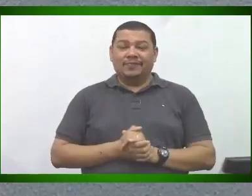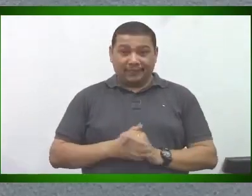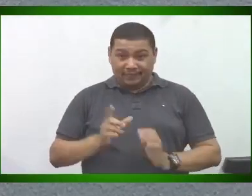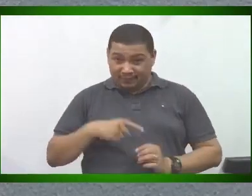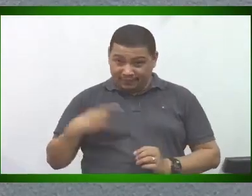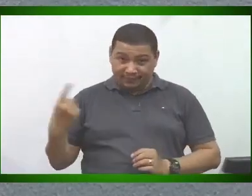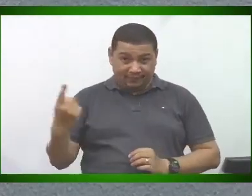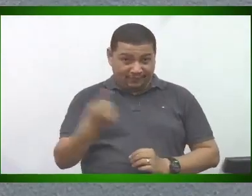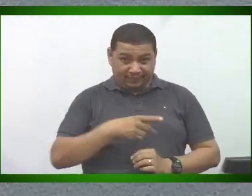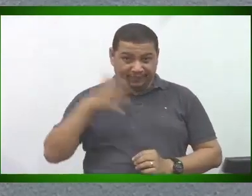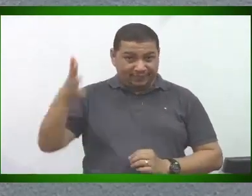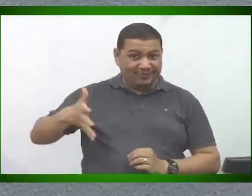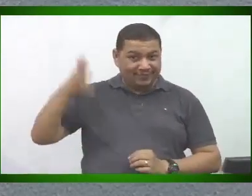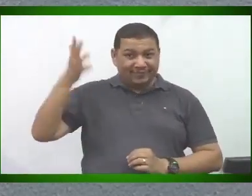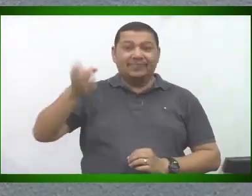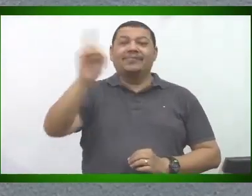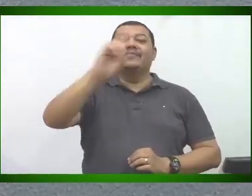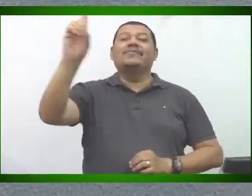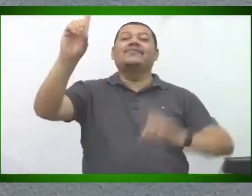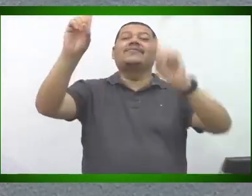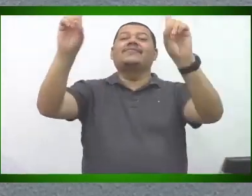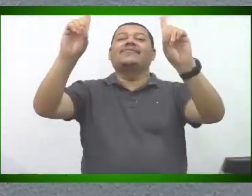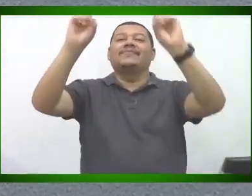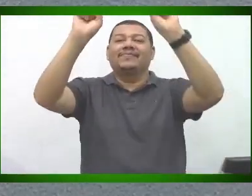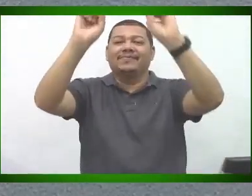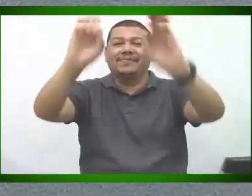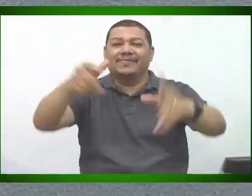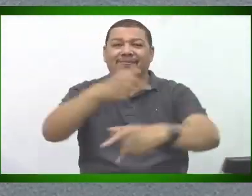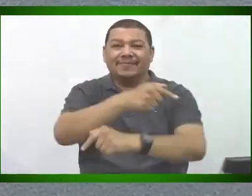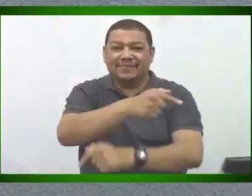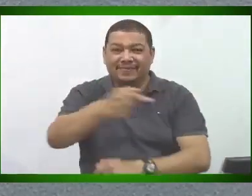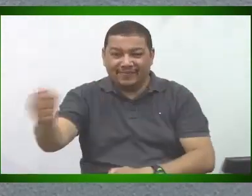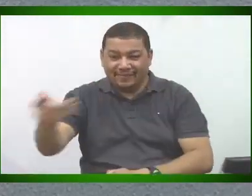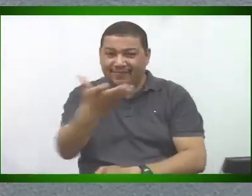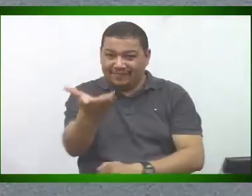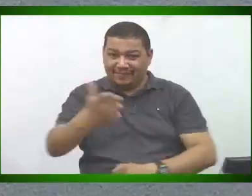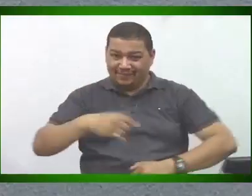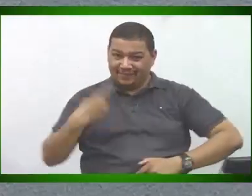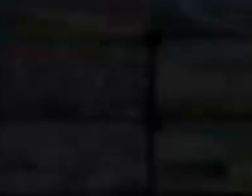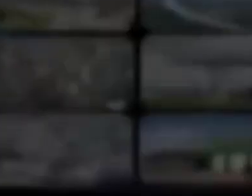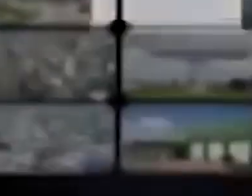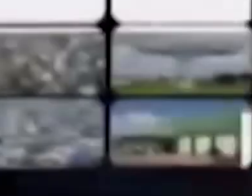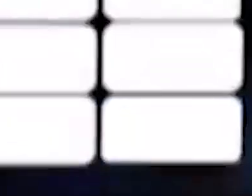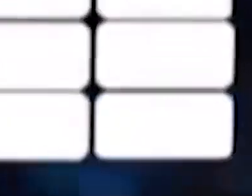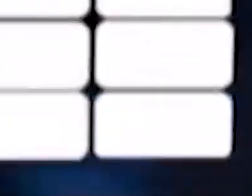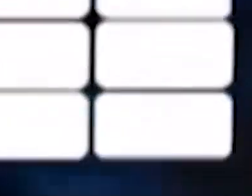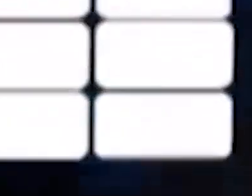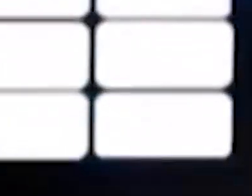nossas falas, e que Deus abençoe as semanas de vocês e a nossa também. Meu muito obrigado.